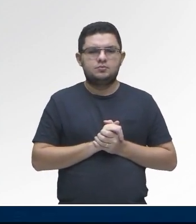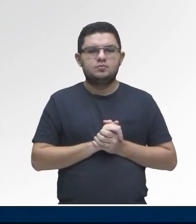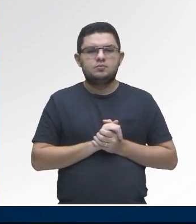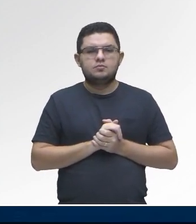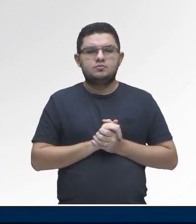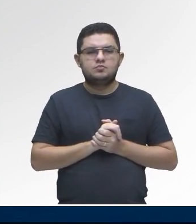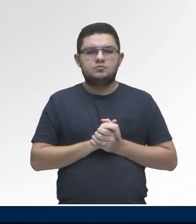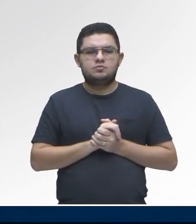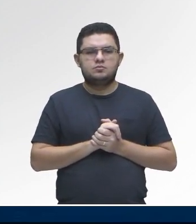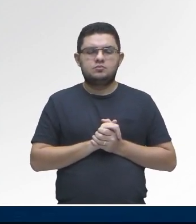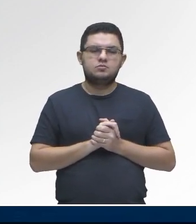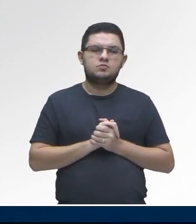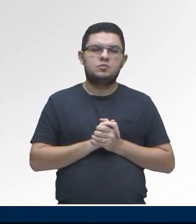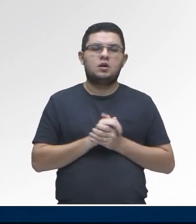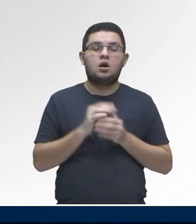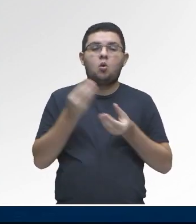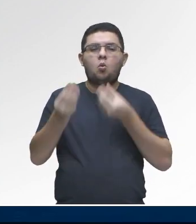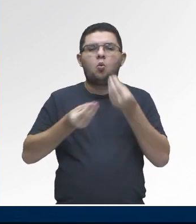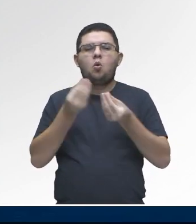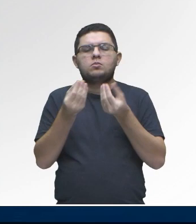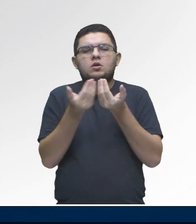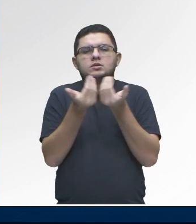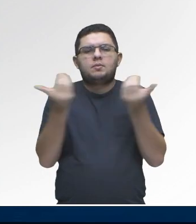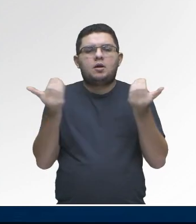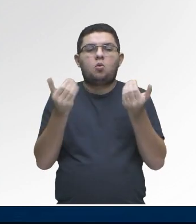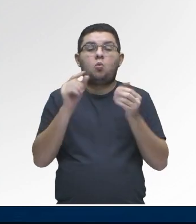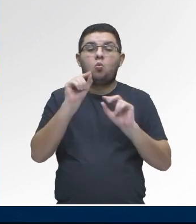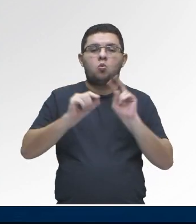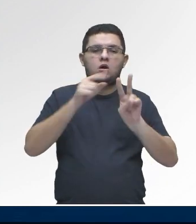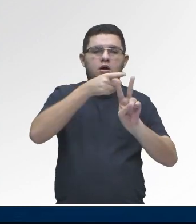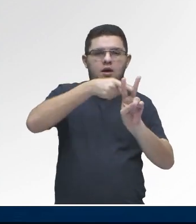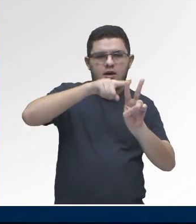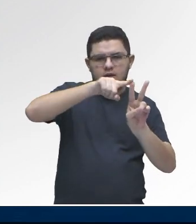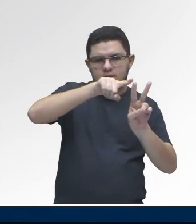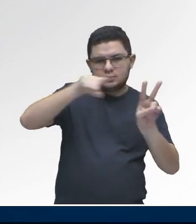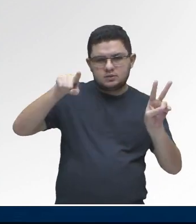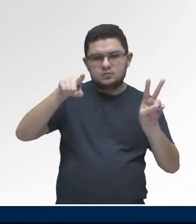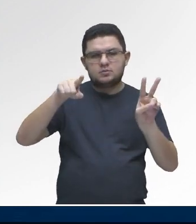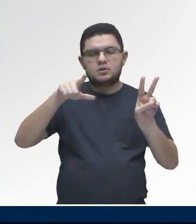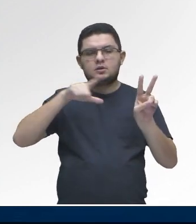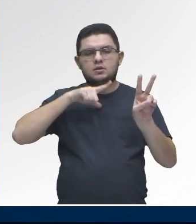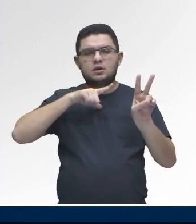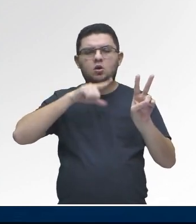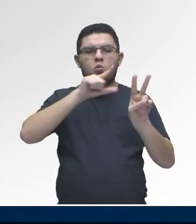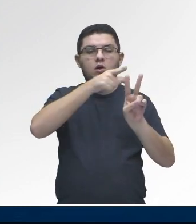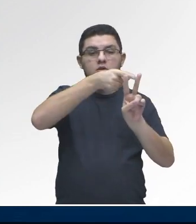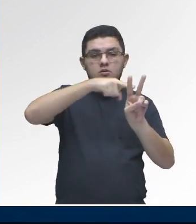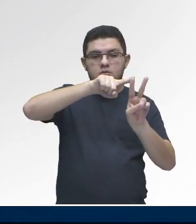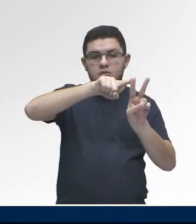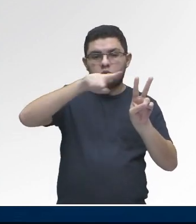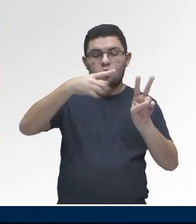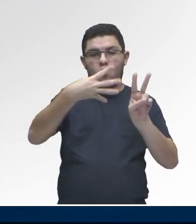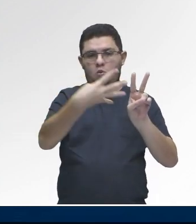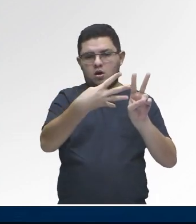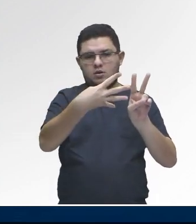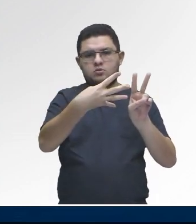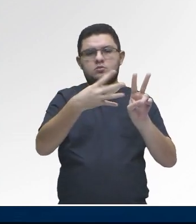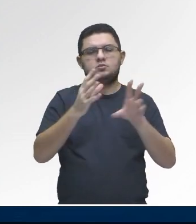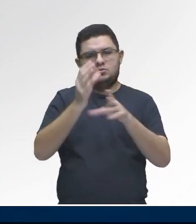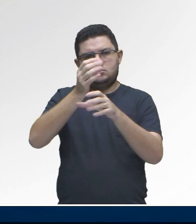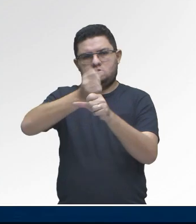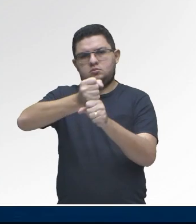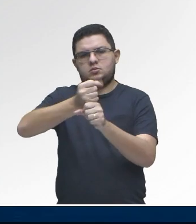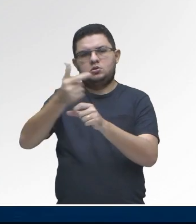Separamos as duas raízes. Raiz quadrada de 4 é 2, raiz quadrada de 16 é 4. Mais ou menos,